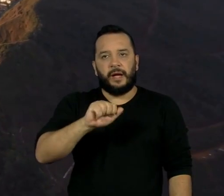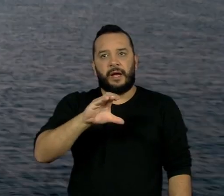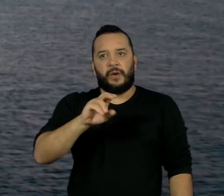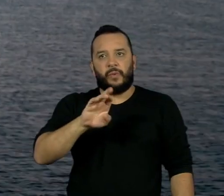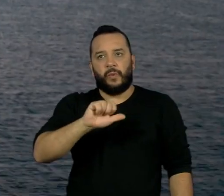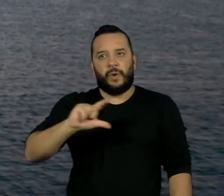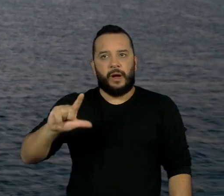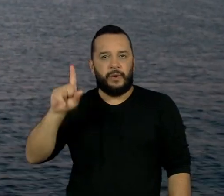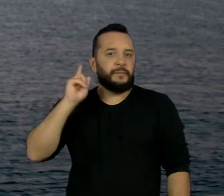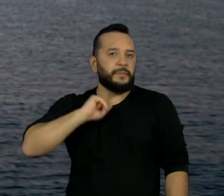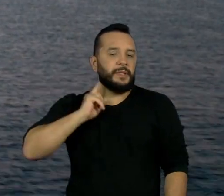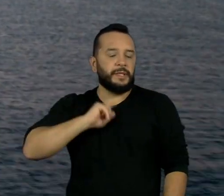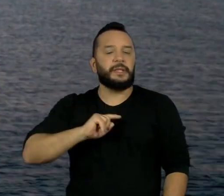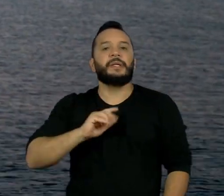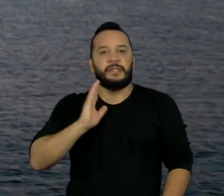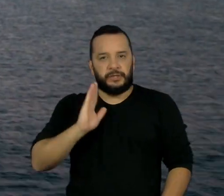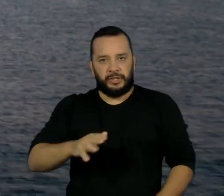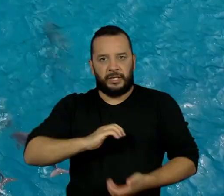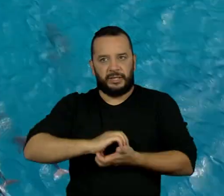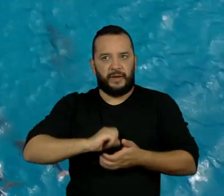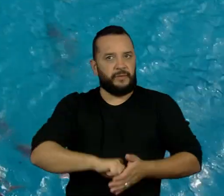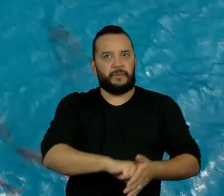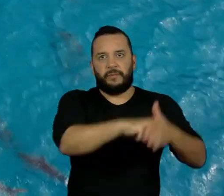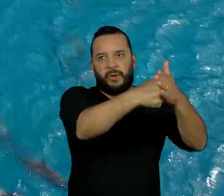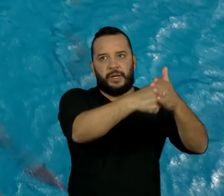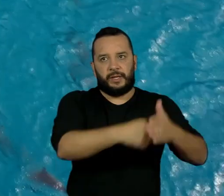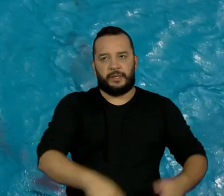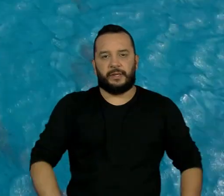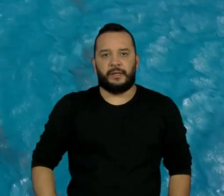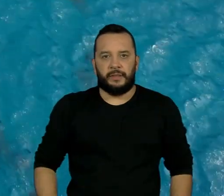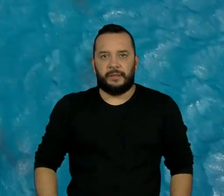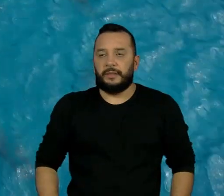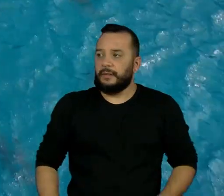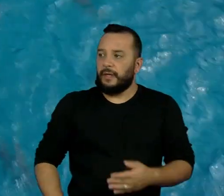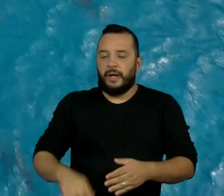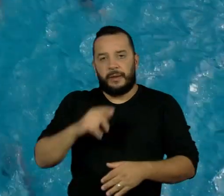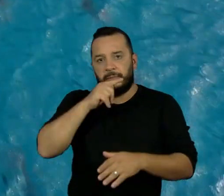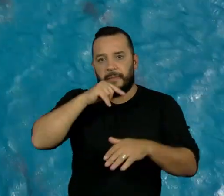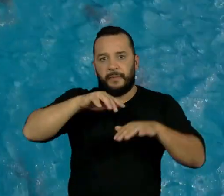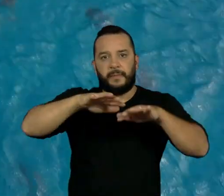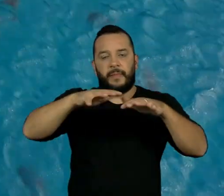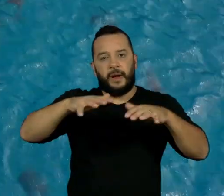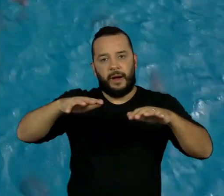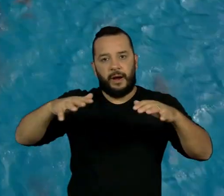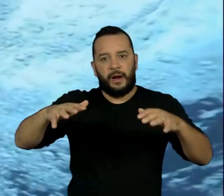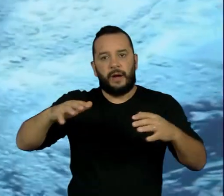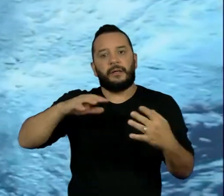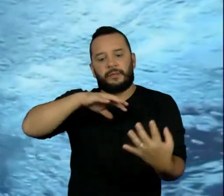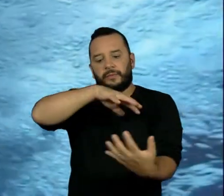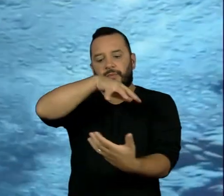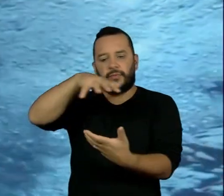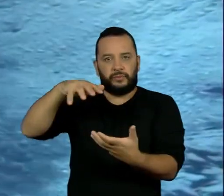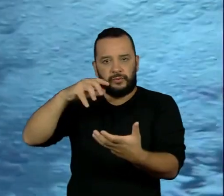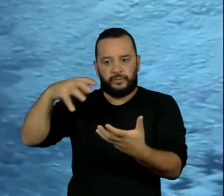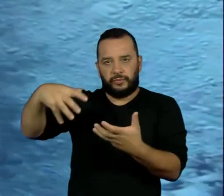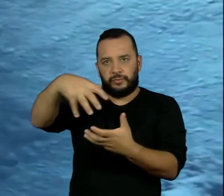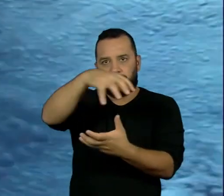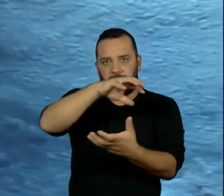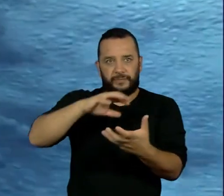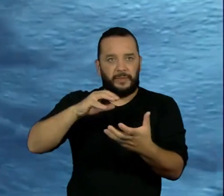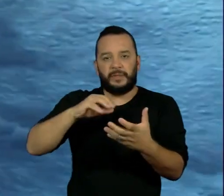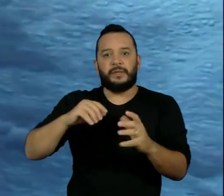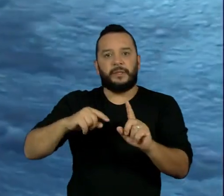Gerais. Os oceanos do mundo todo atingem temperatura recorde da água de superfície desde março.